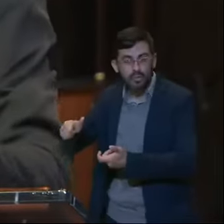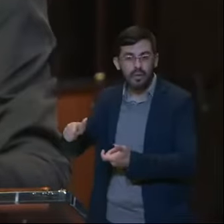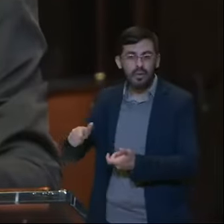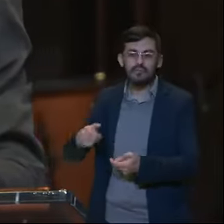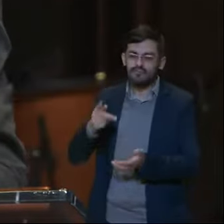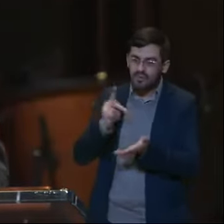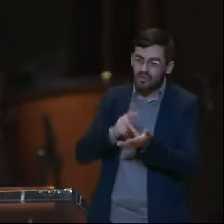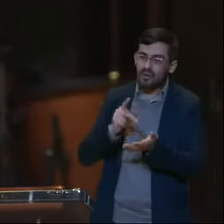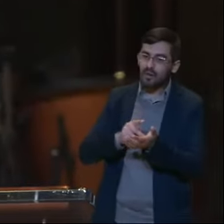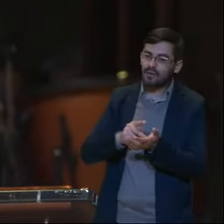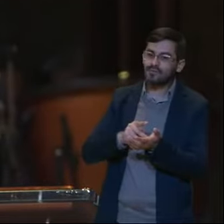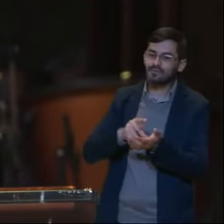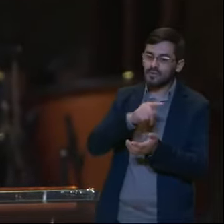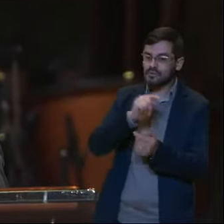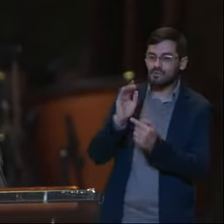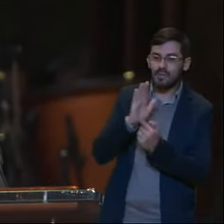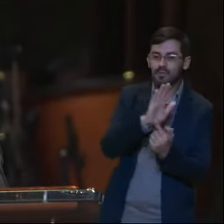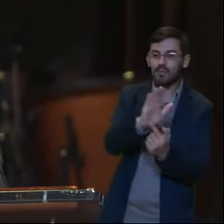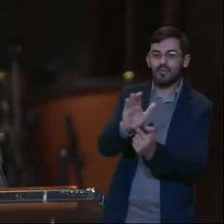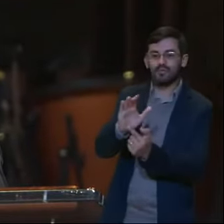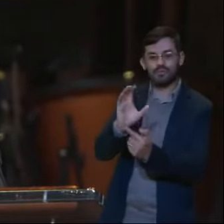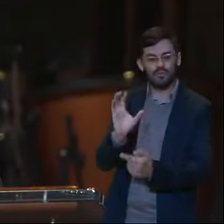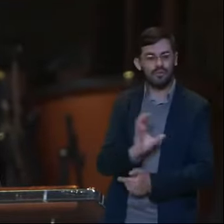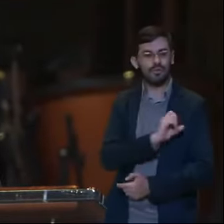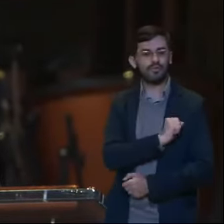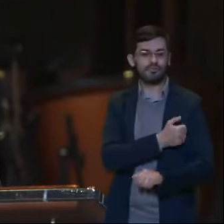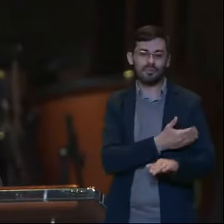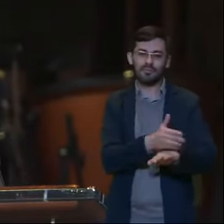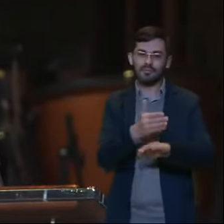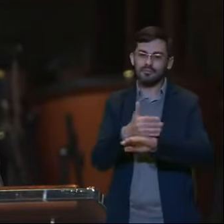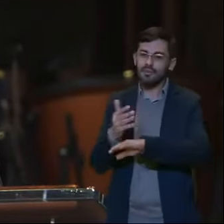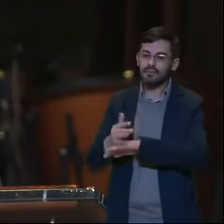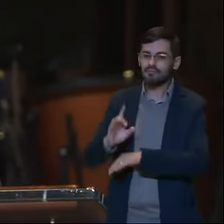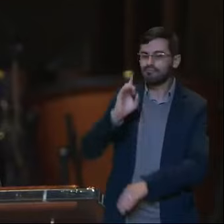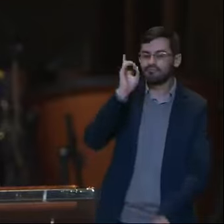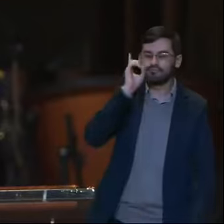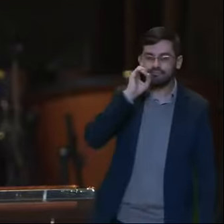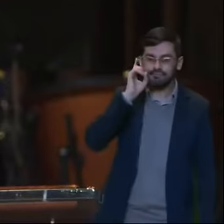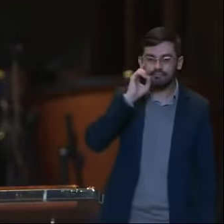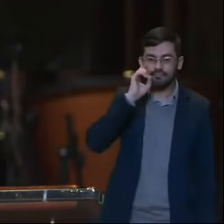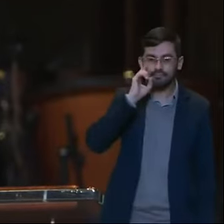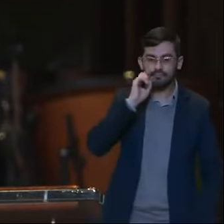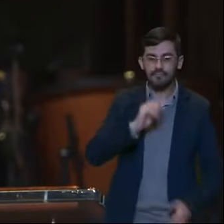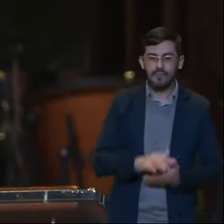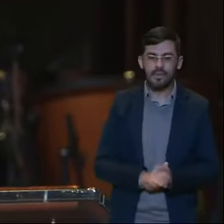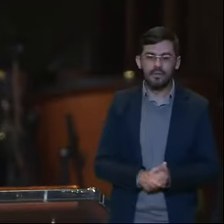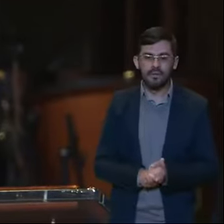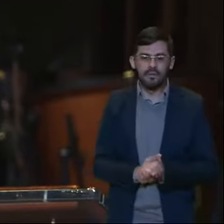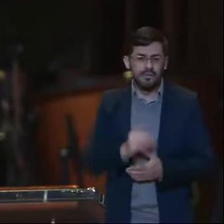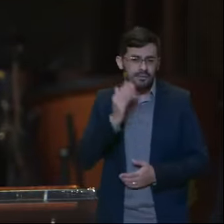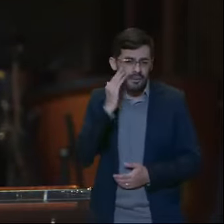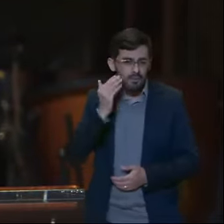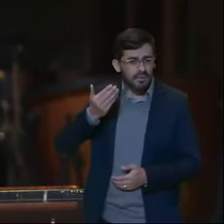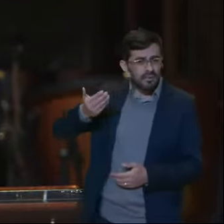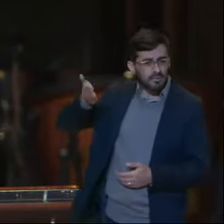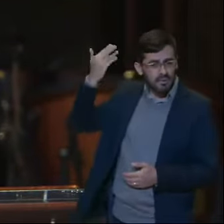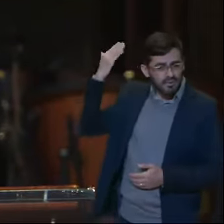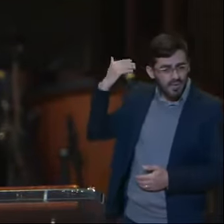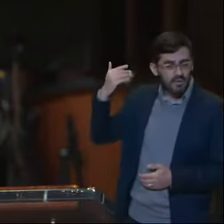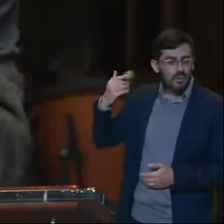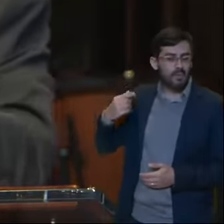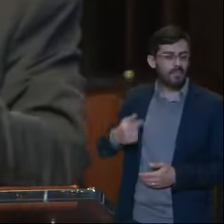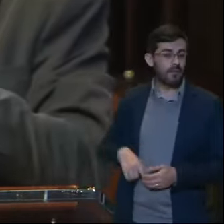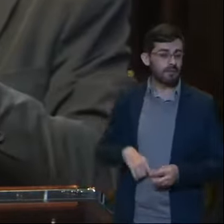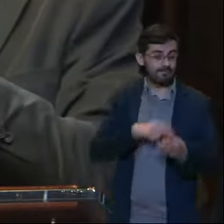brilha por meio de vocês. Sabe, no tempo de Jesus, essas eram as principais 3